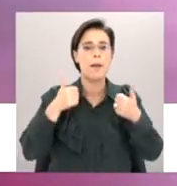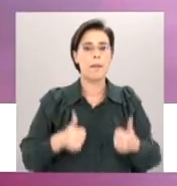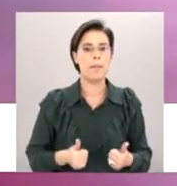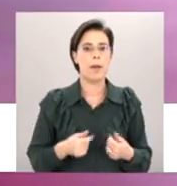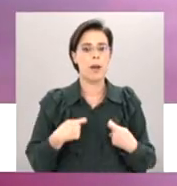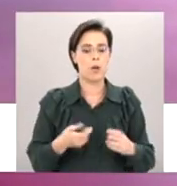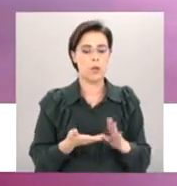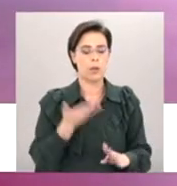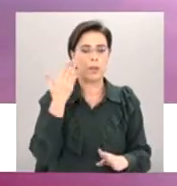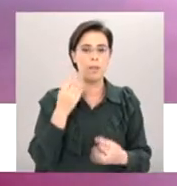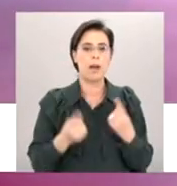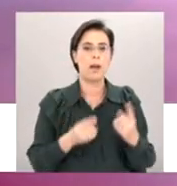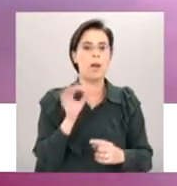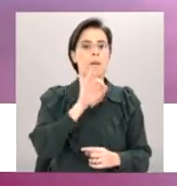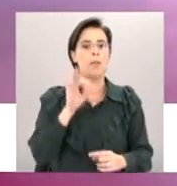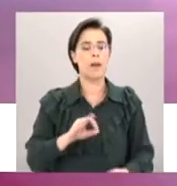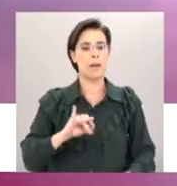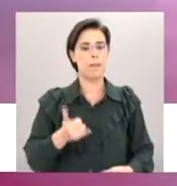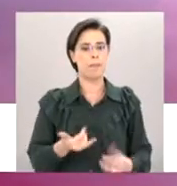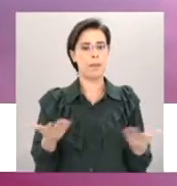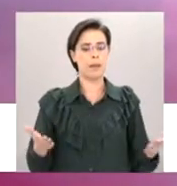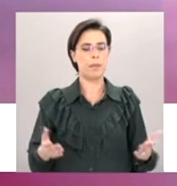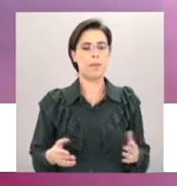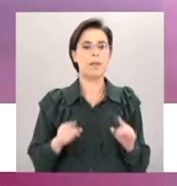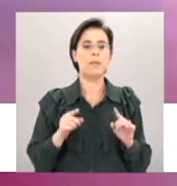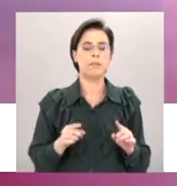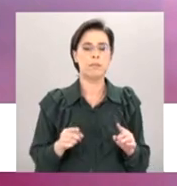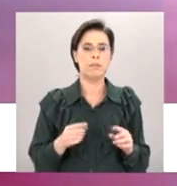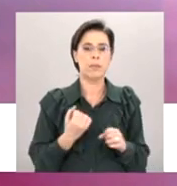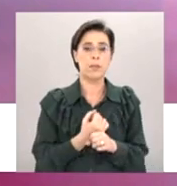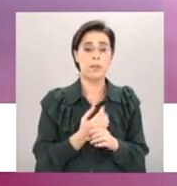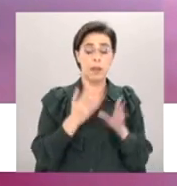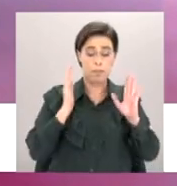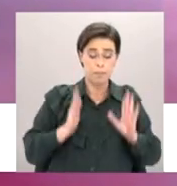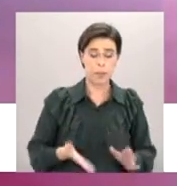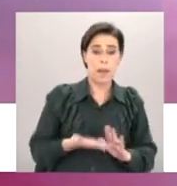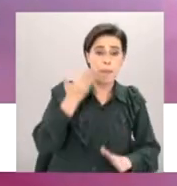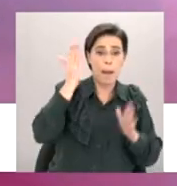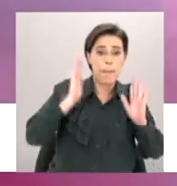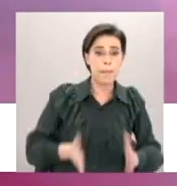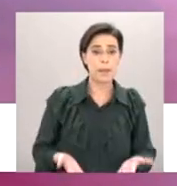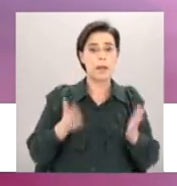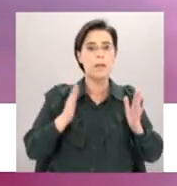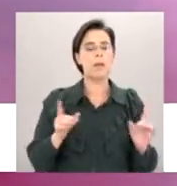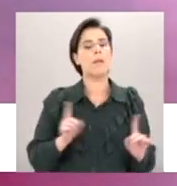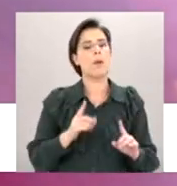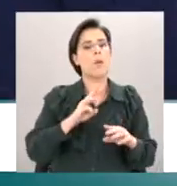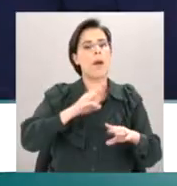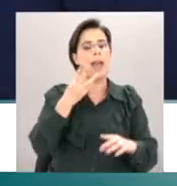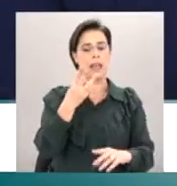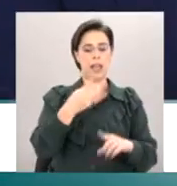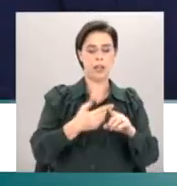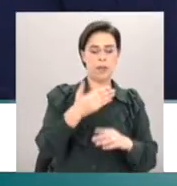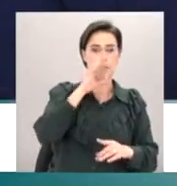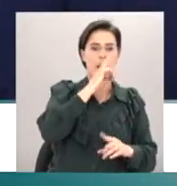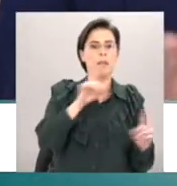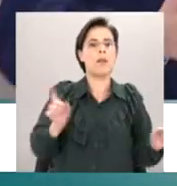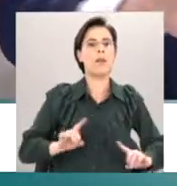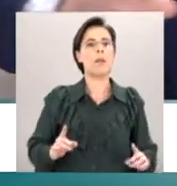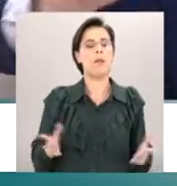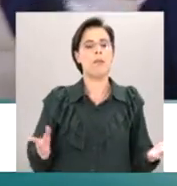deve ser custo mais alguns por cento do Piu acho que é das funções estar mais em cima não é o triplo